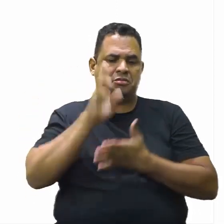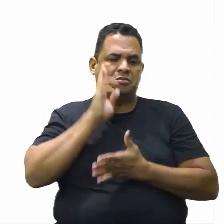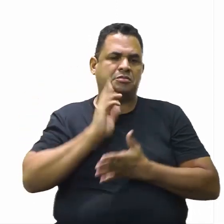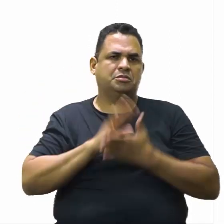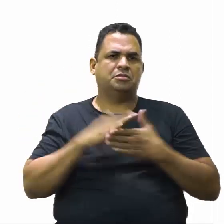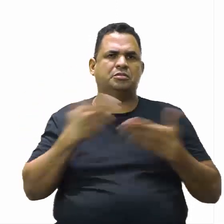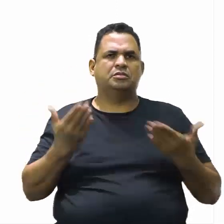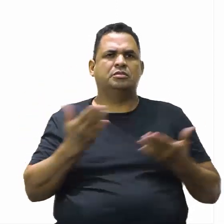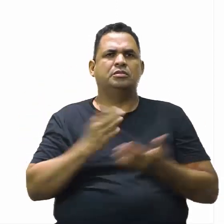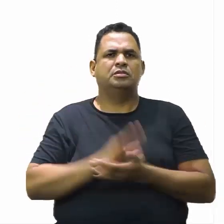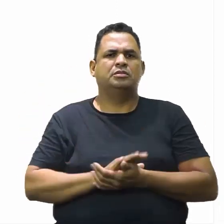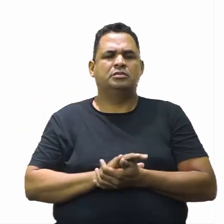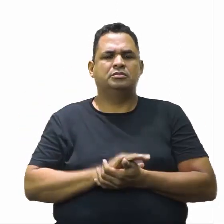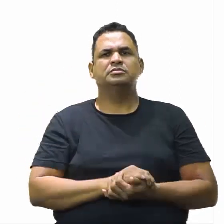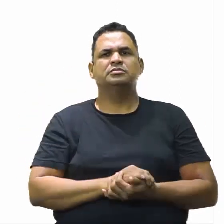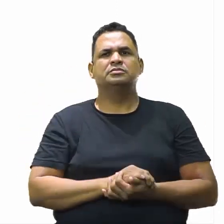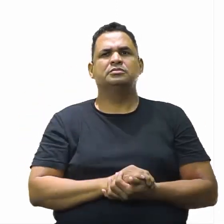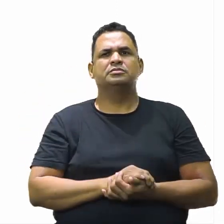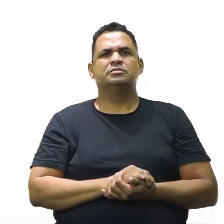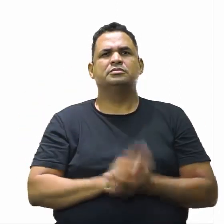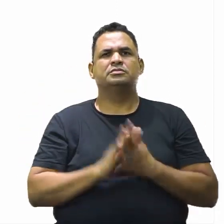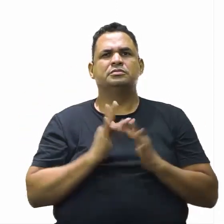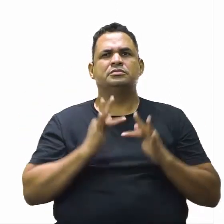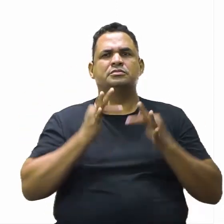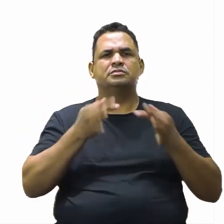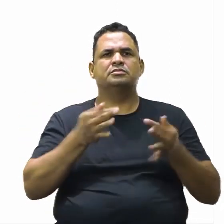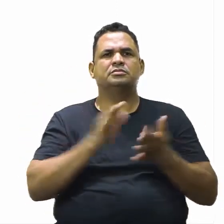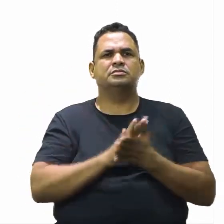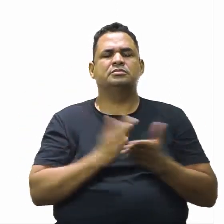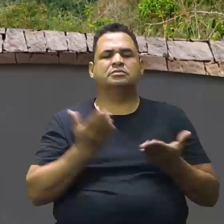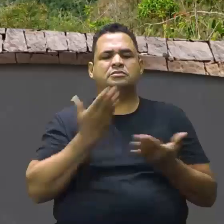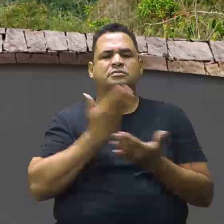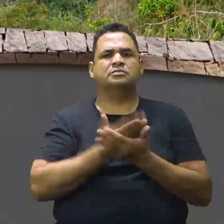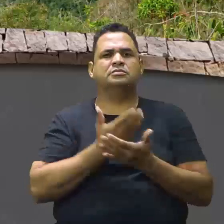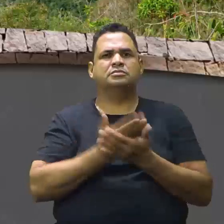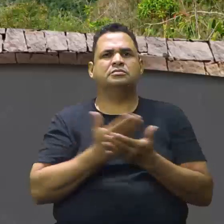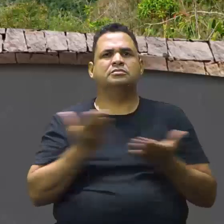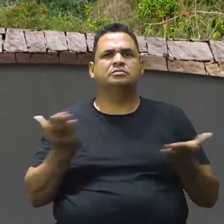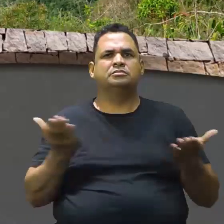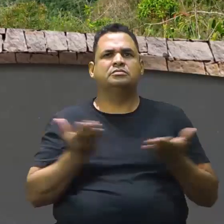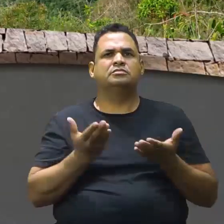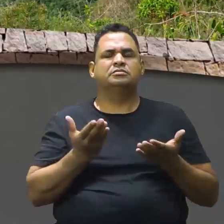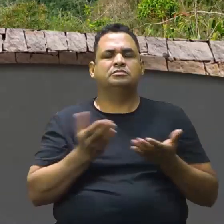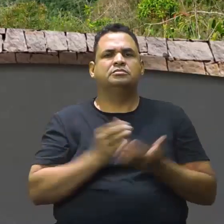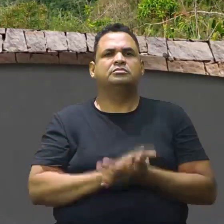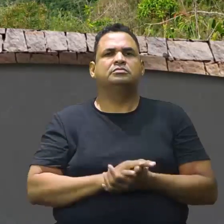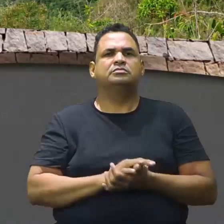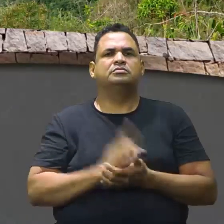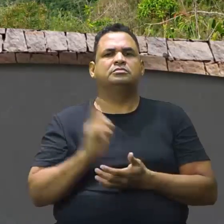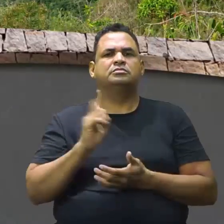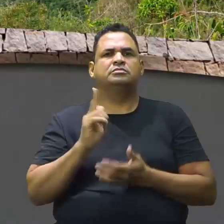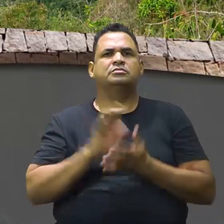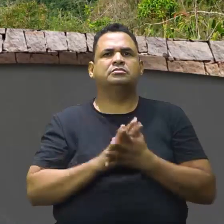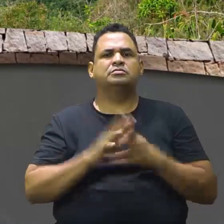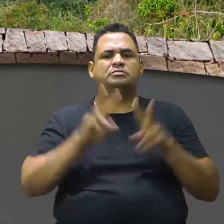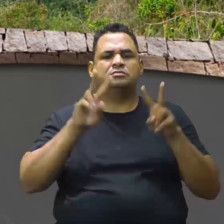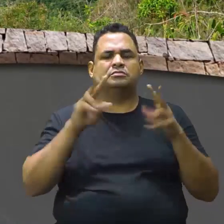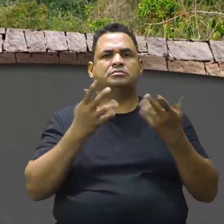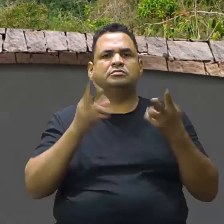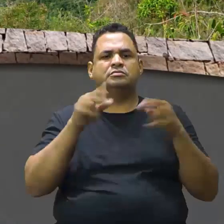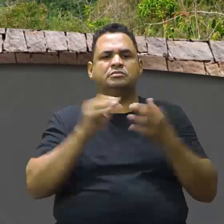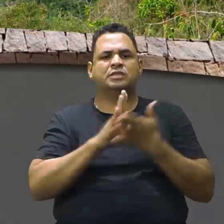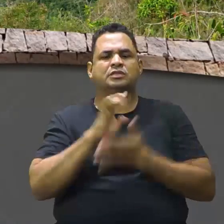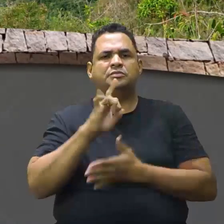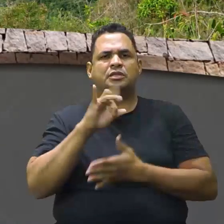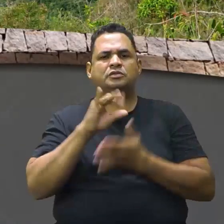principalmente os paranaenses. Finalizou a nossa aula de geografia sobre os aspectos